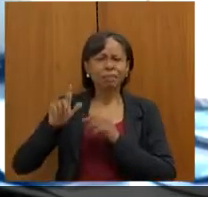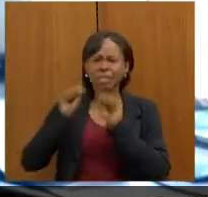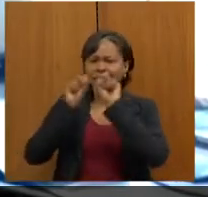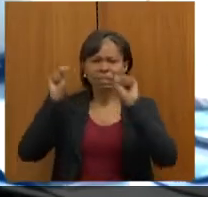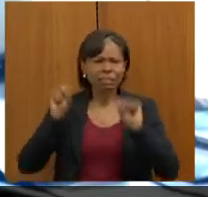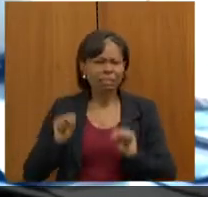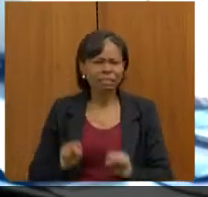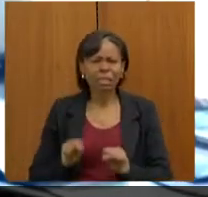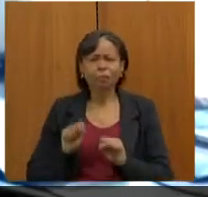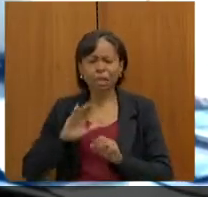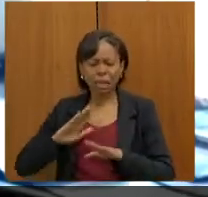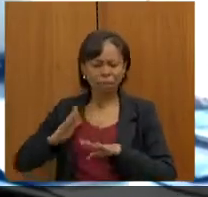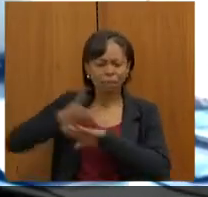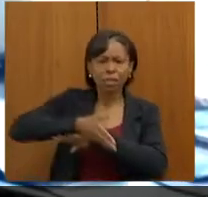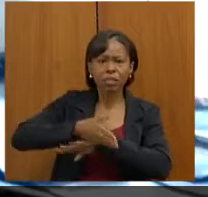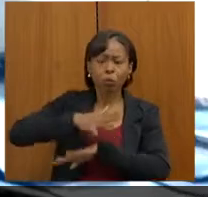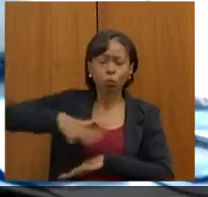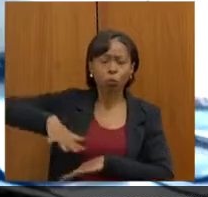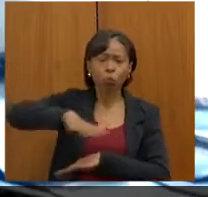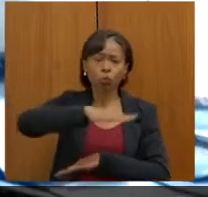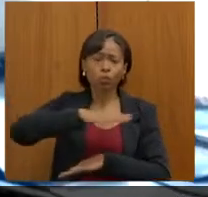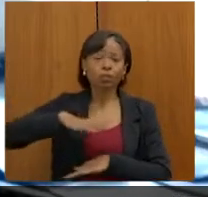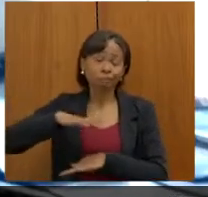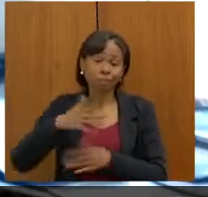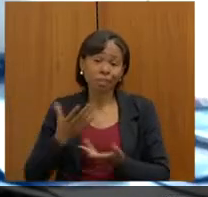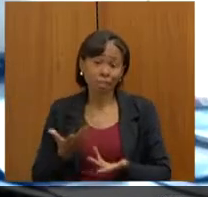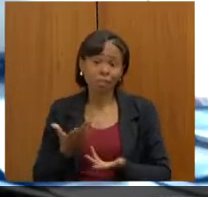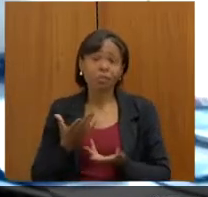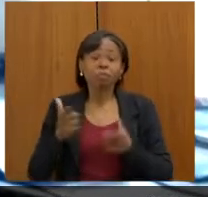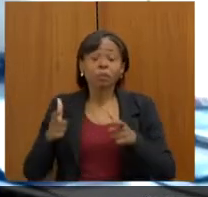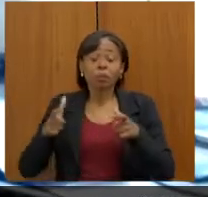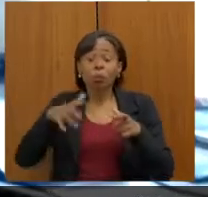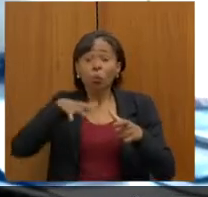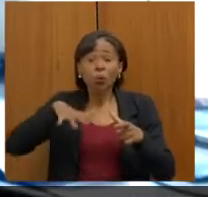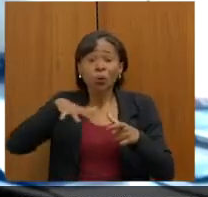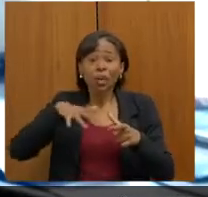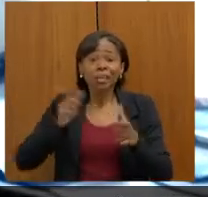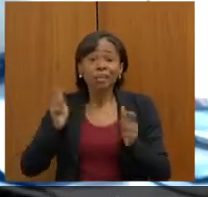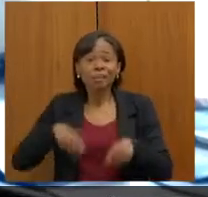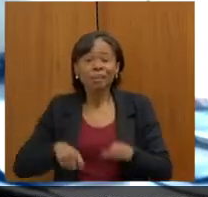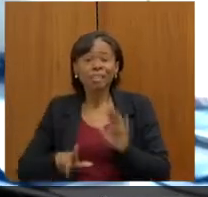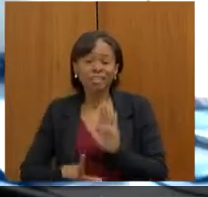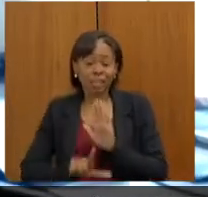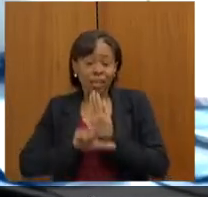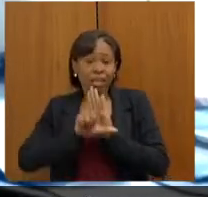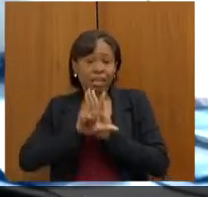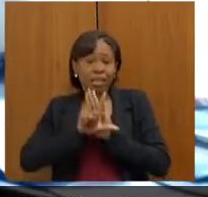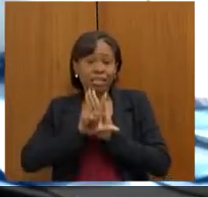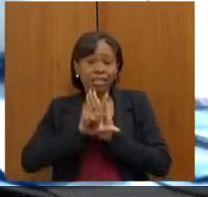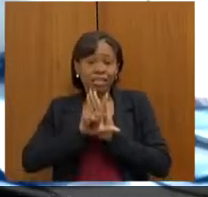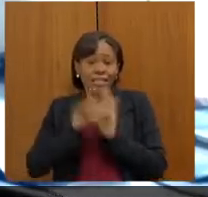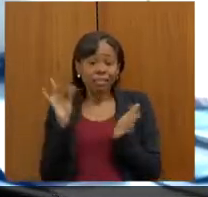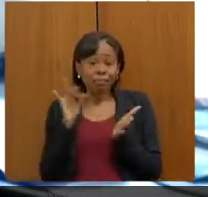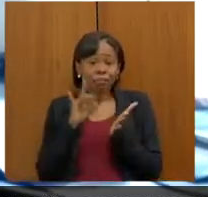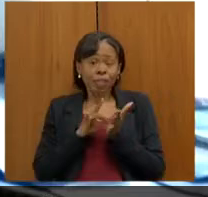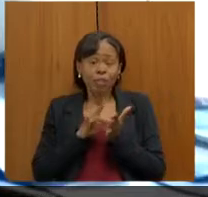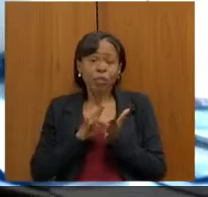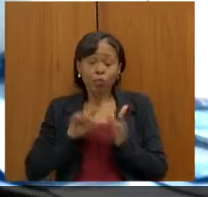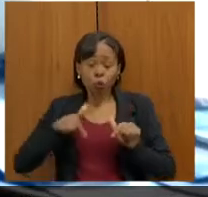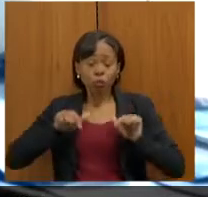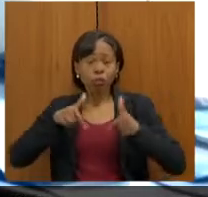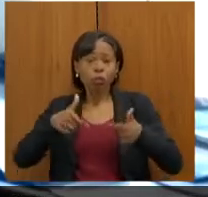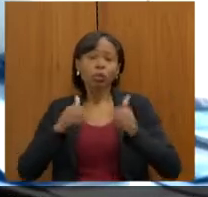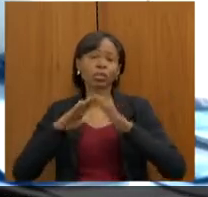público e vem citando com a gente é um espaço tema eles utilidade da nossa das nossas ações uma escolar